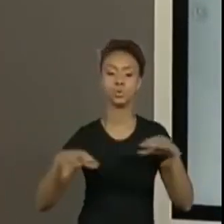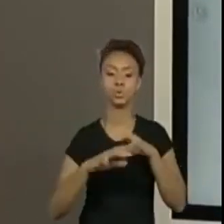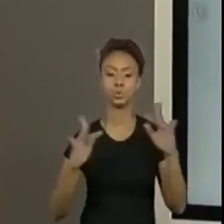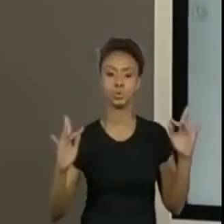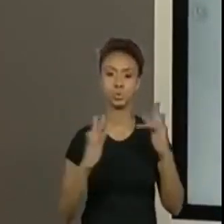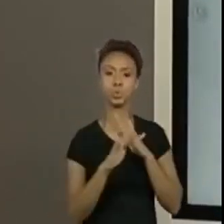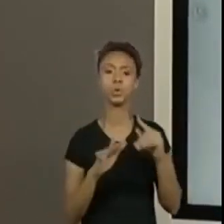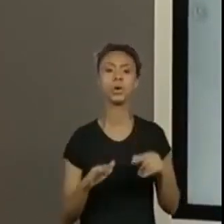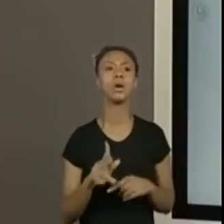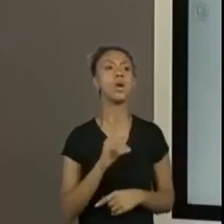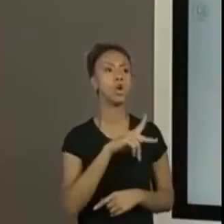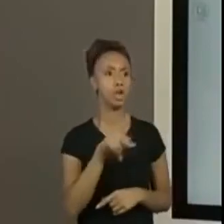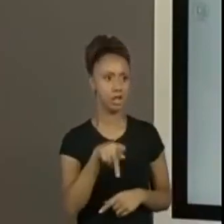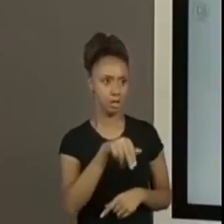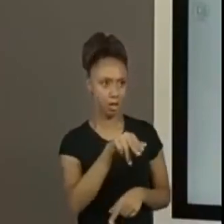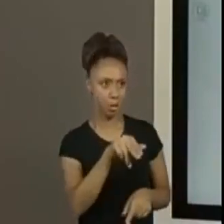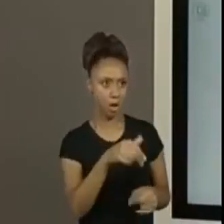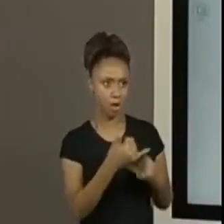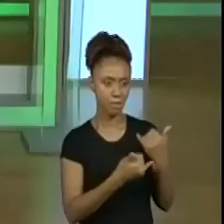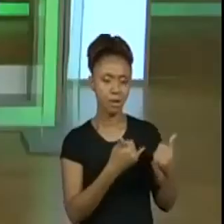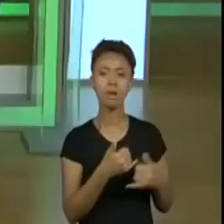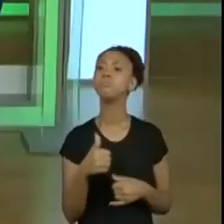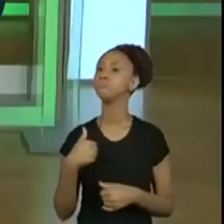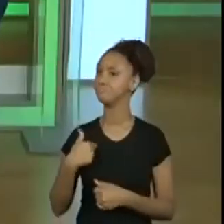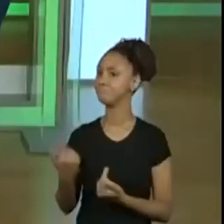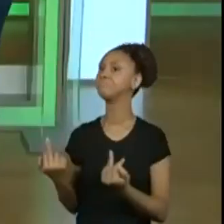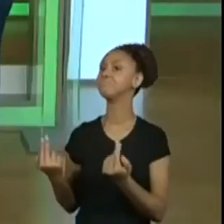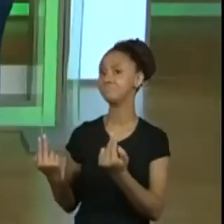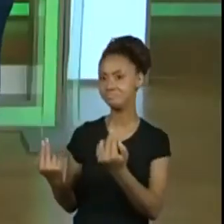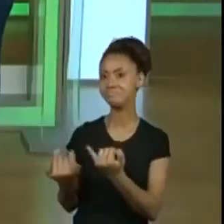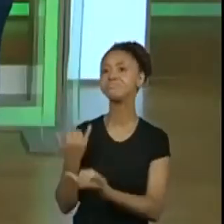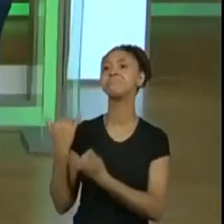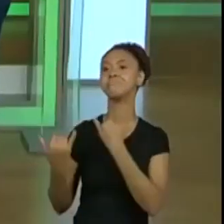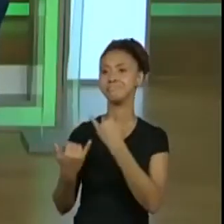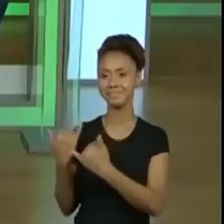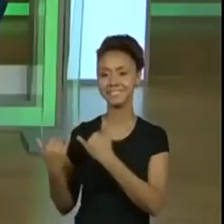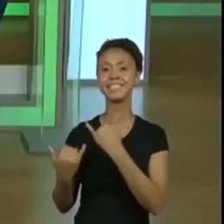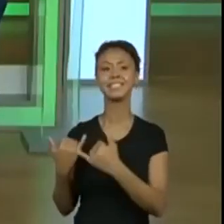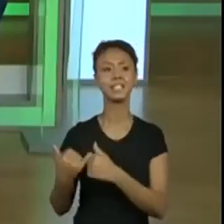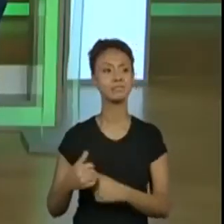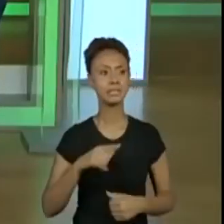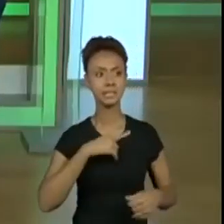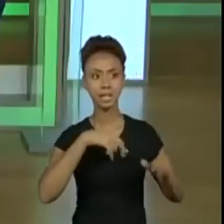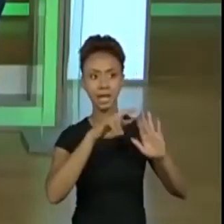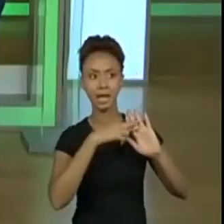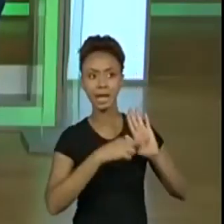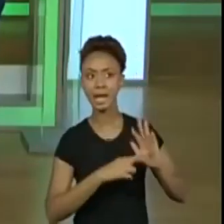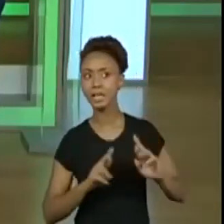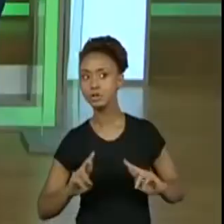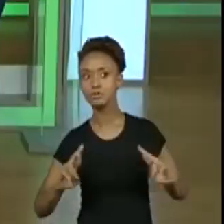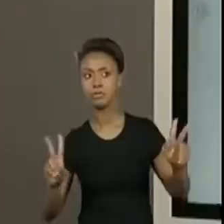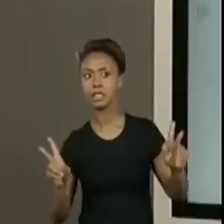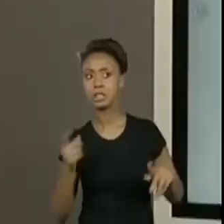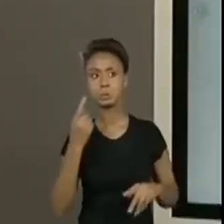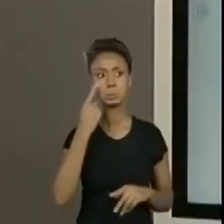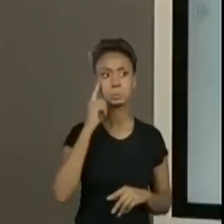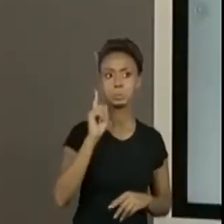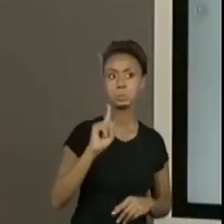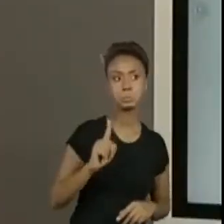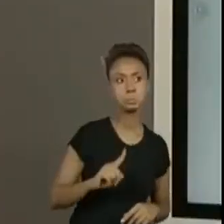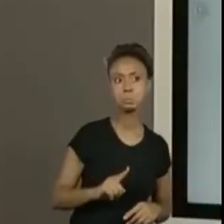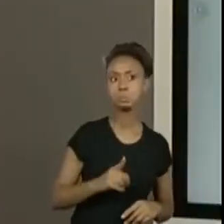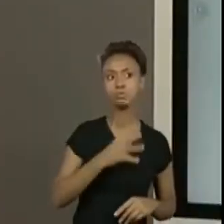você brincava, professora? Sim, era assim que eu brincava de queimada. Tem alguma regra aí que você não conheça ou